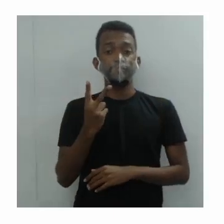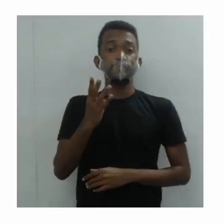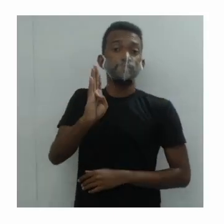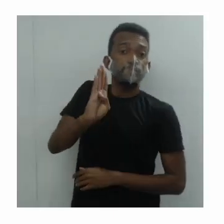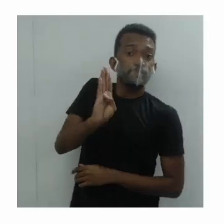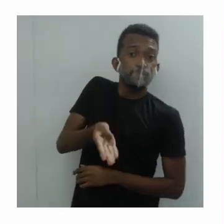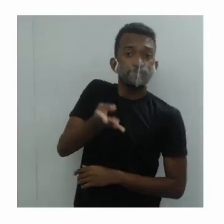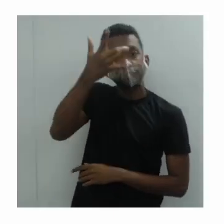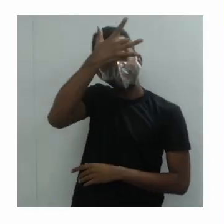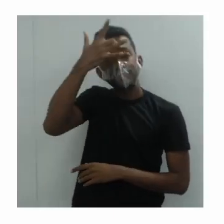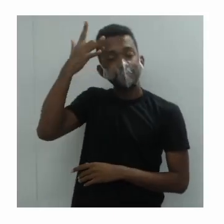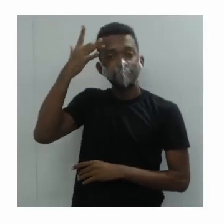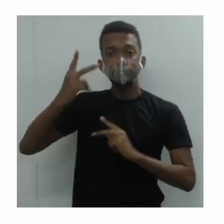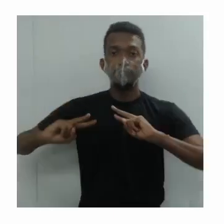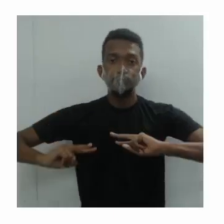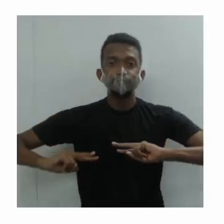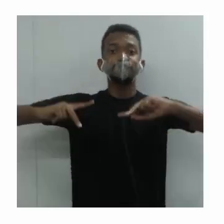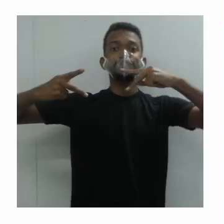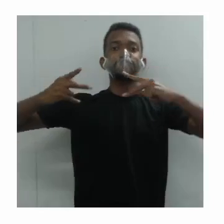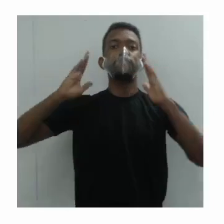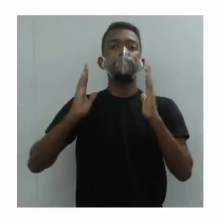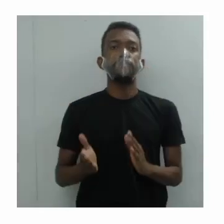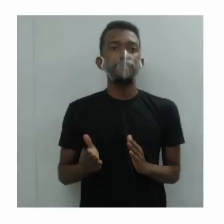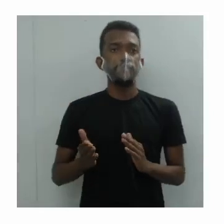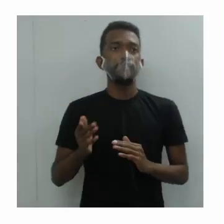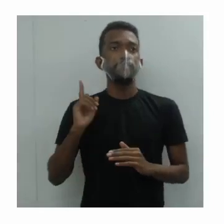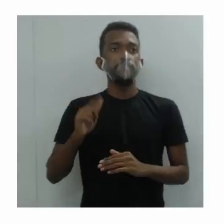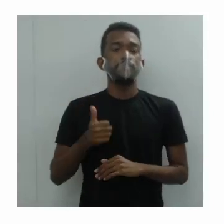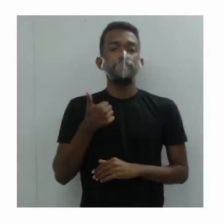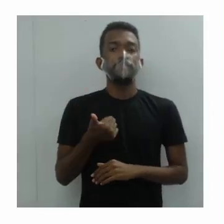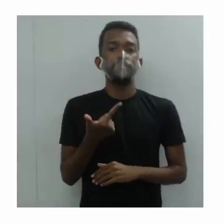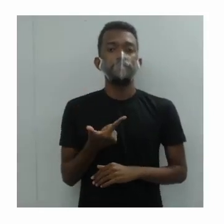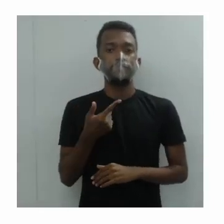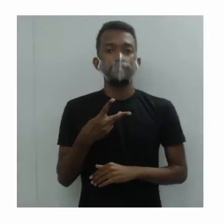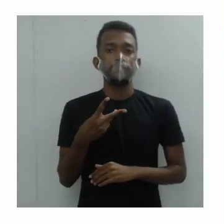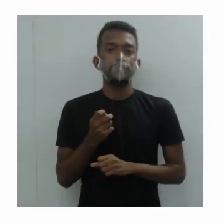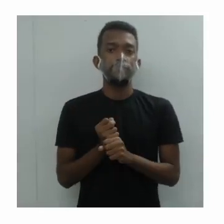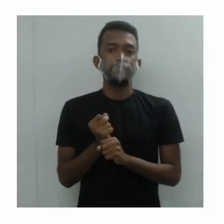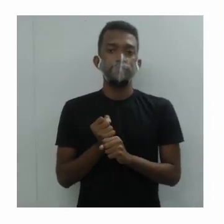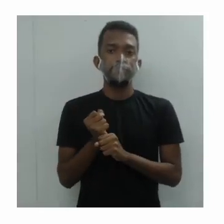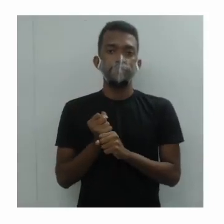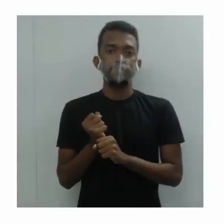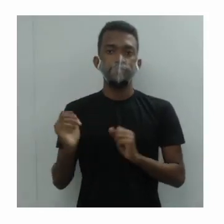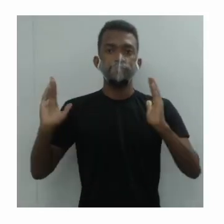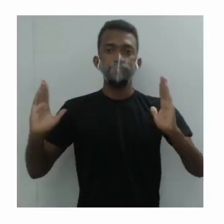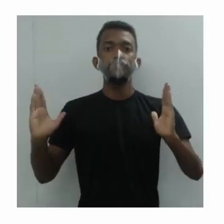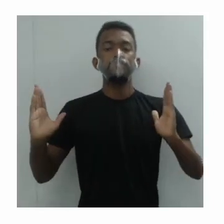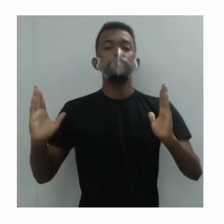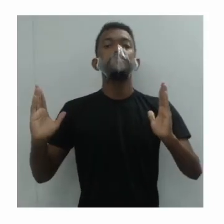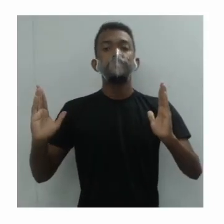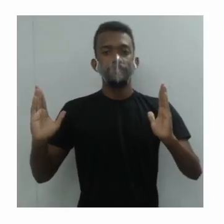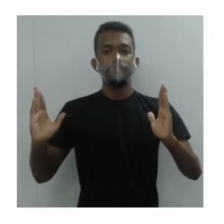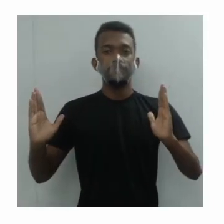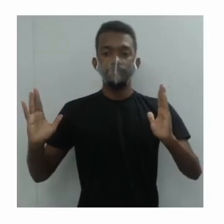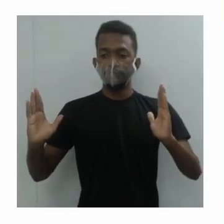pessoas. 2 bilhões. Isso em 123 anos.